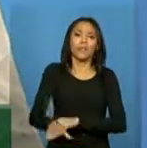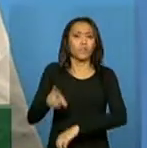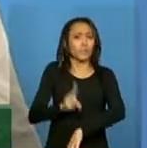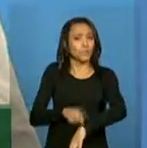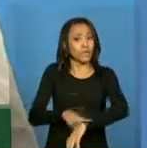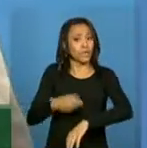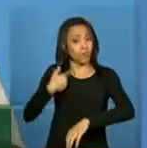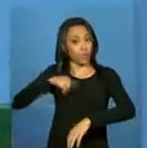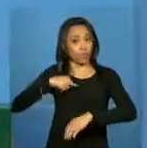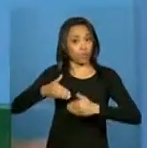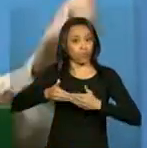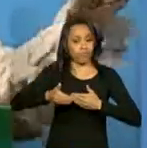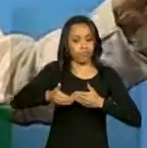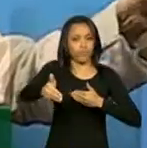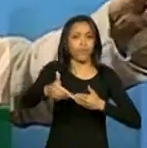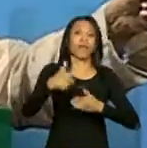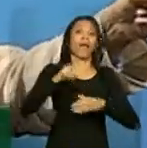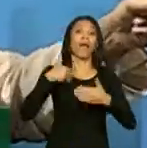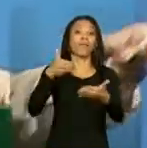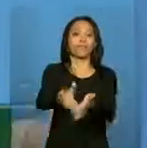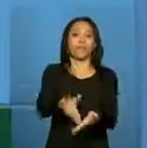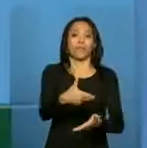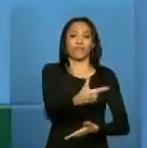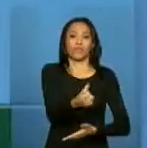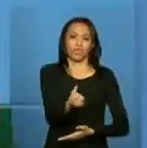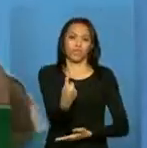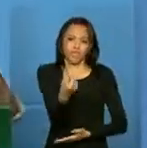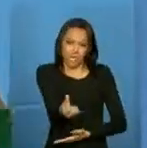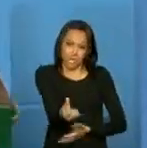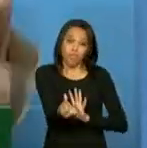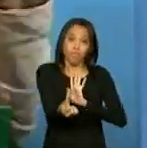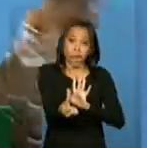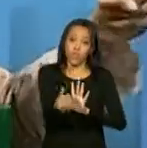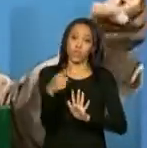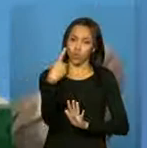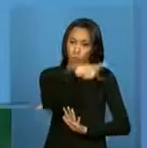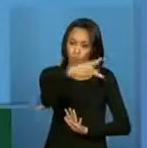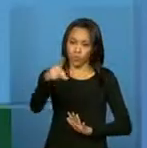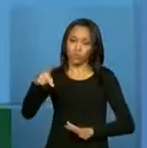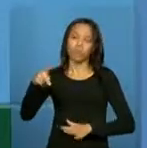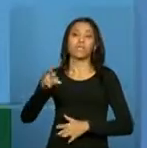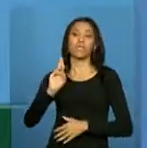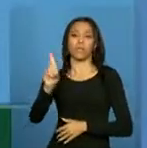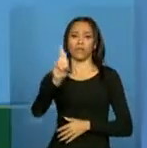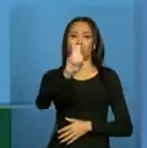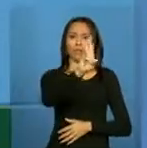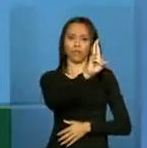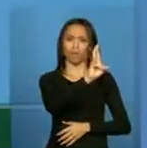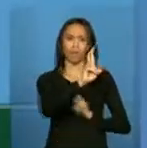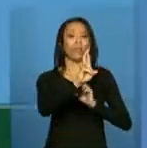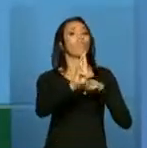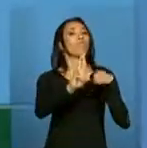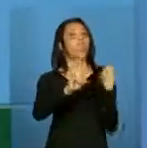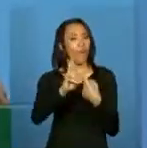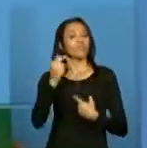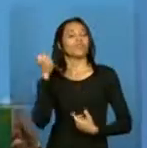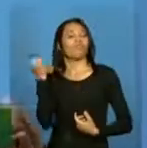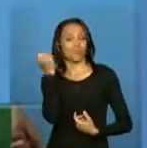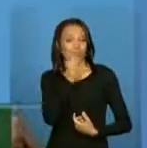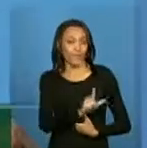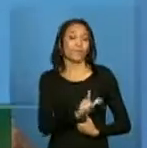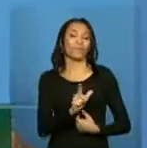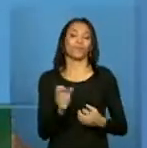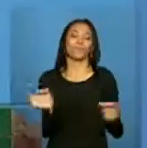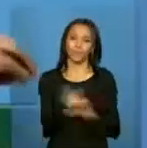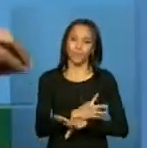tempo que nós nos estabelecemos, que era de 2016. Mas com a sua liderança, nós estamos, sim, prontos para mudar